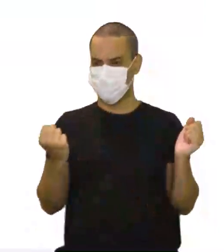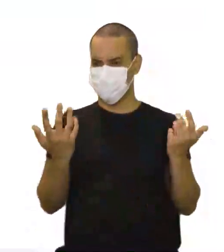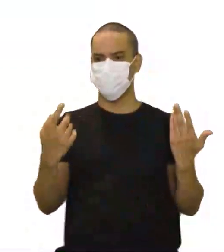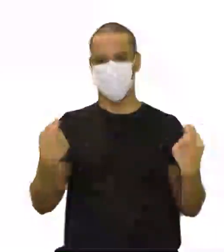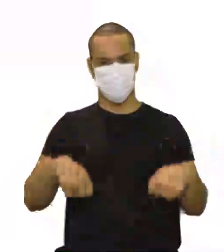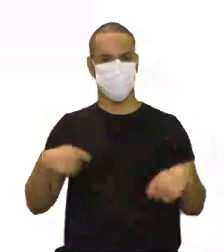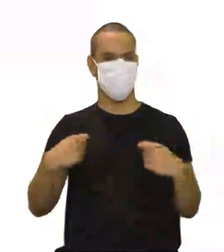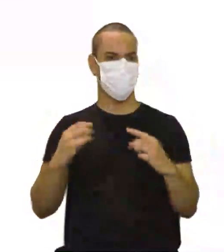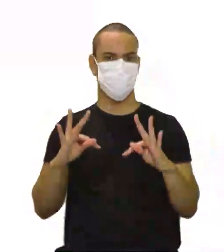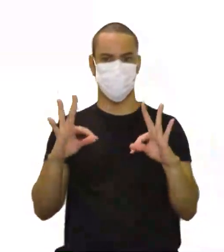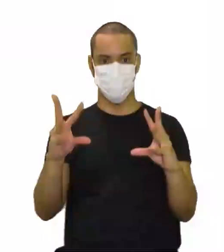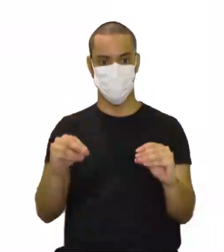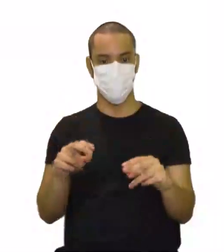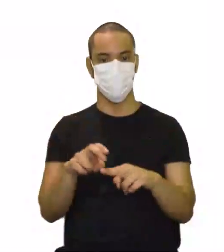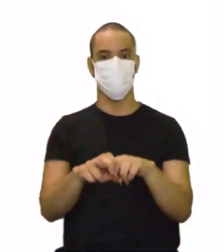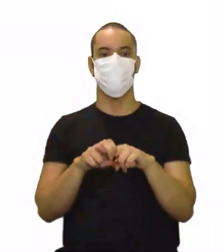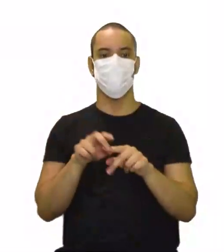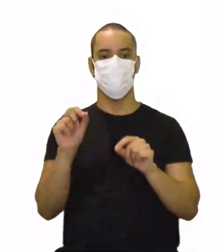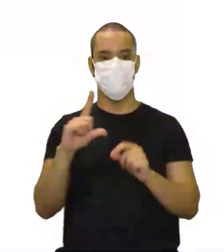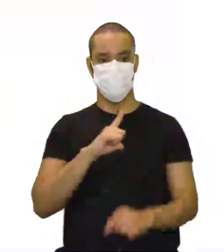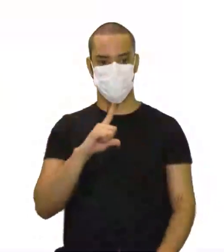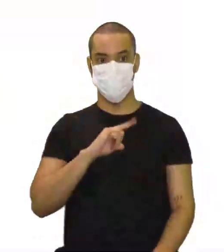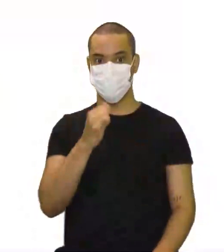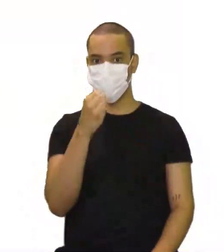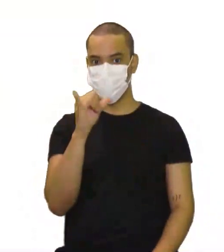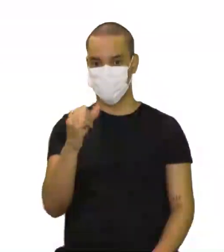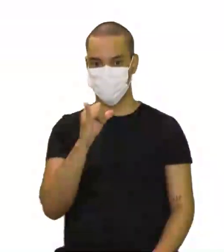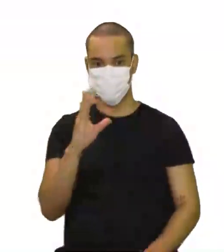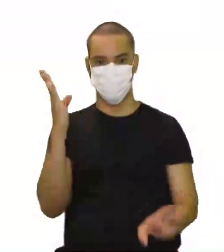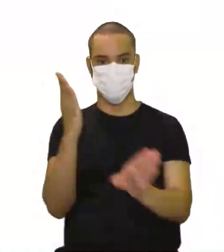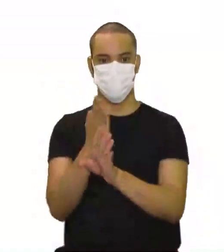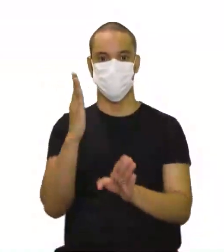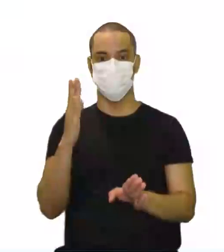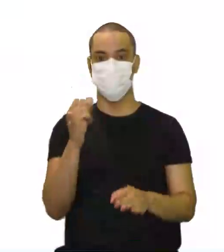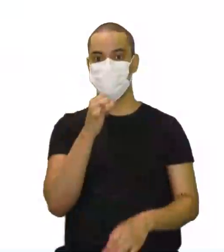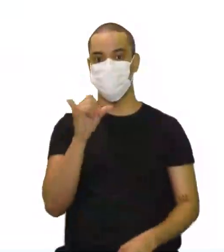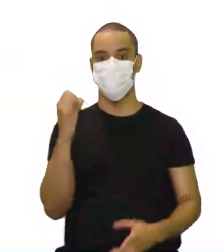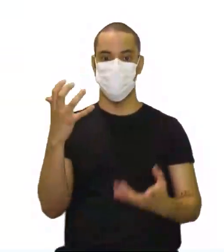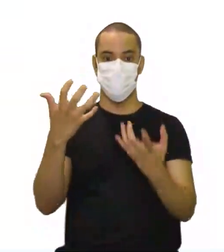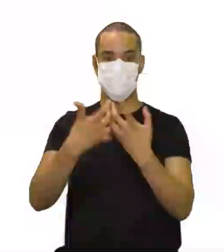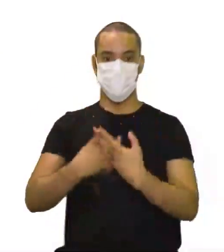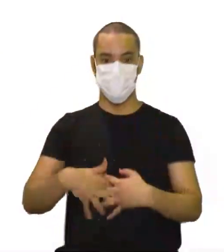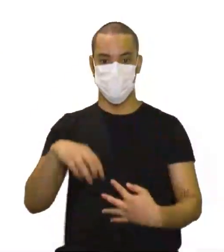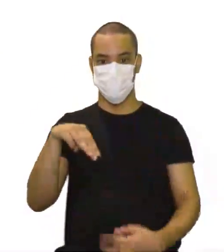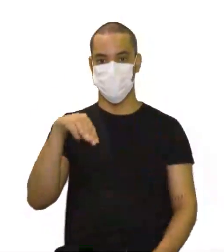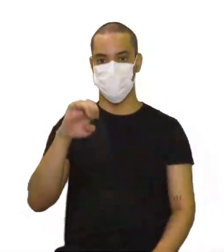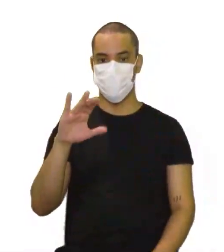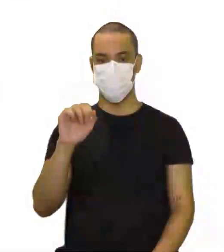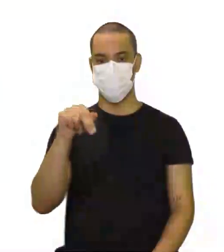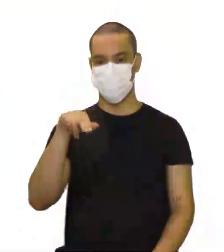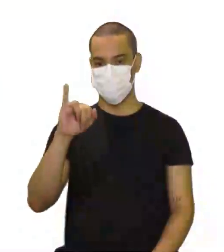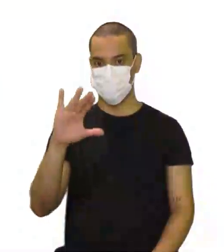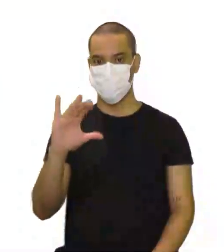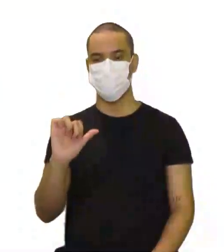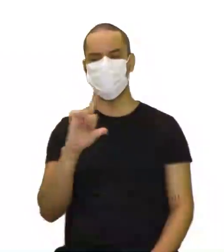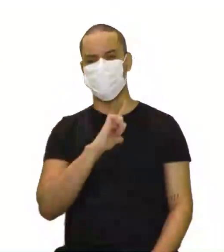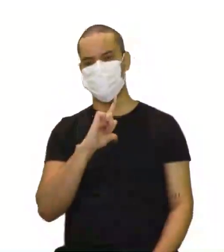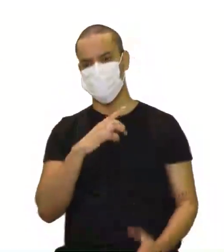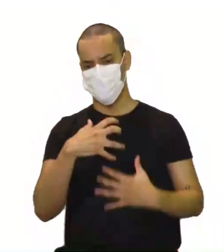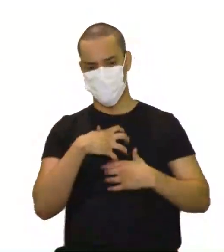corrente alternada produz corrente elétrica a partir da energia mecânica, como falei para vocês, várias